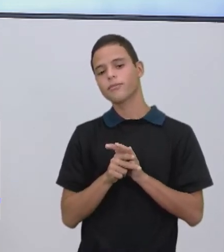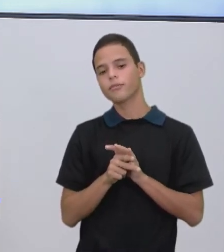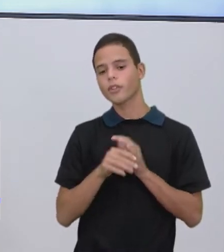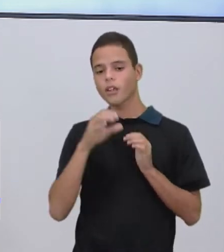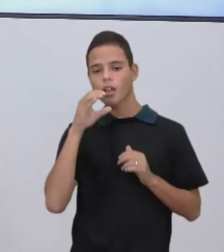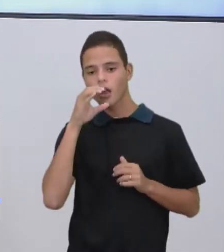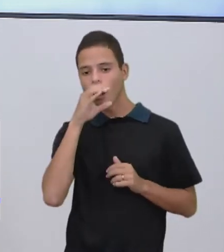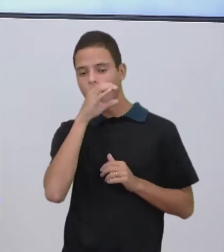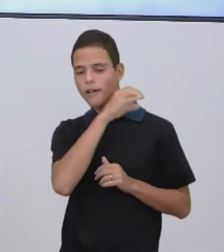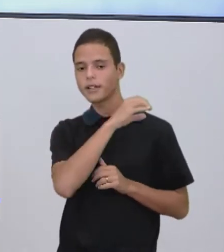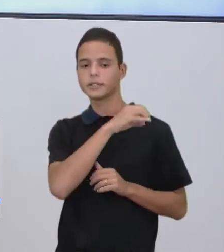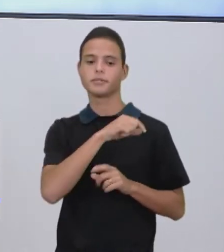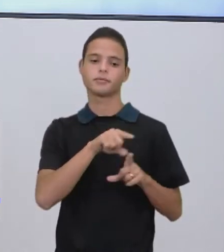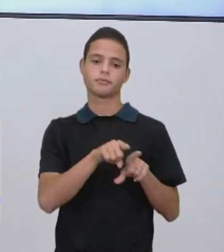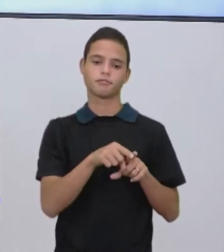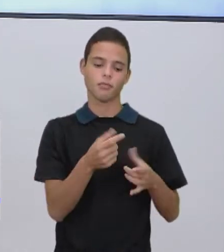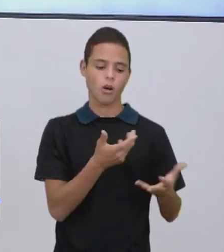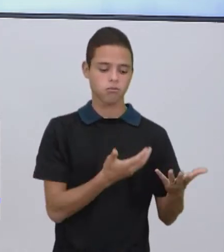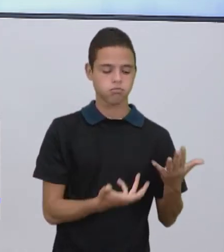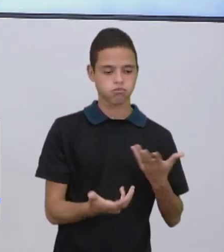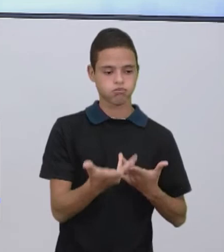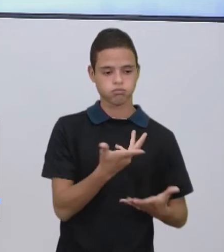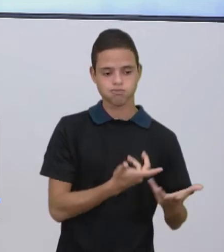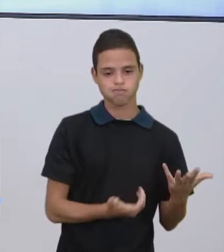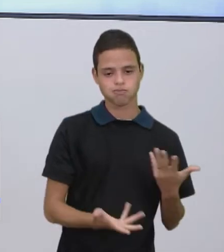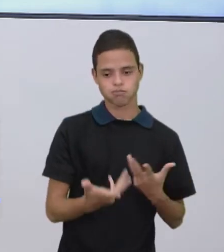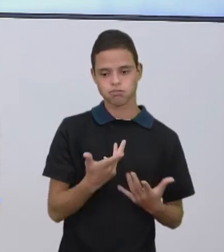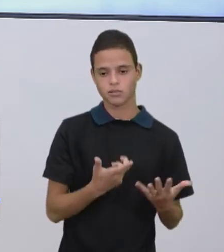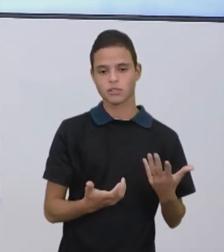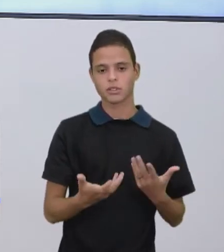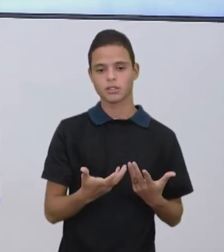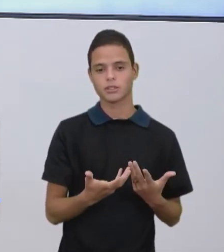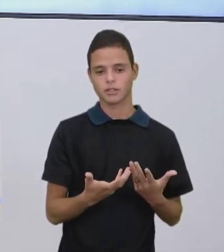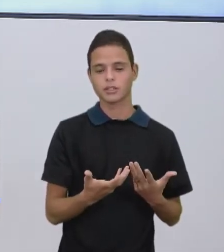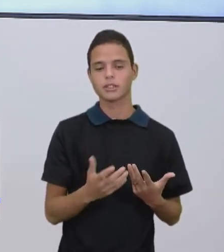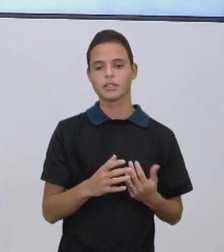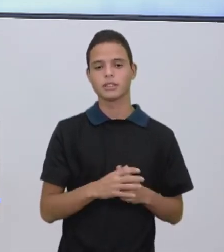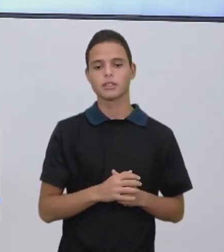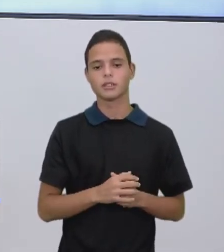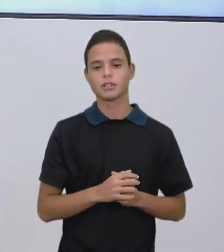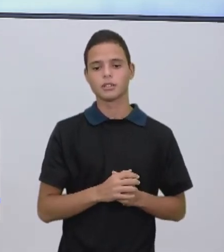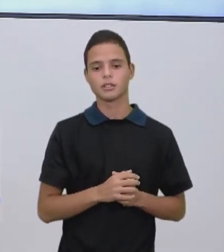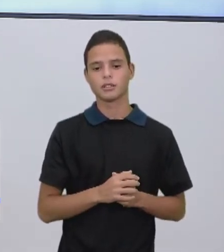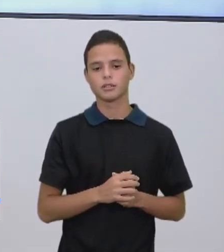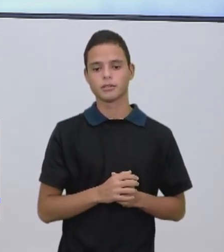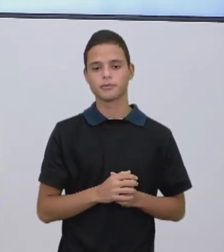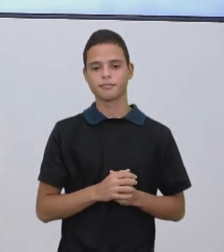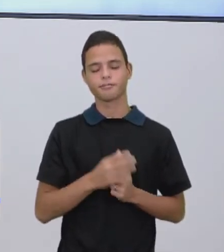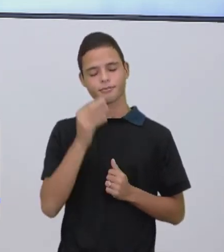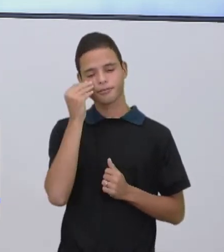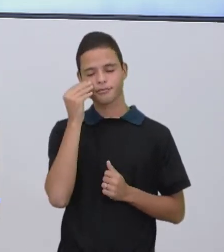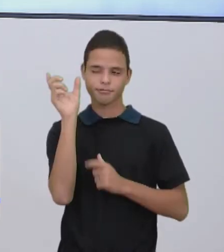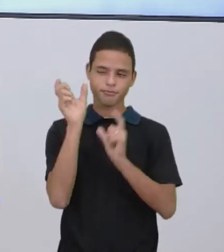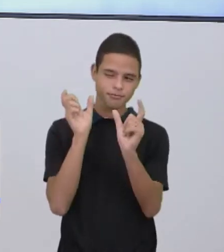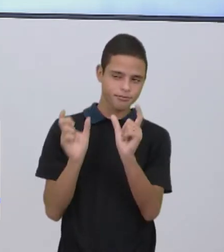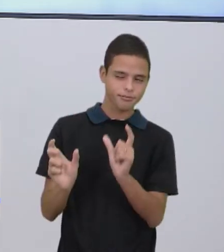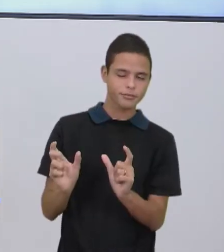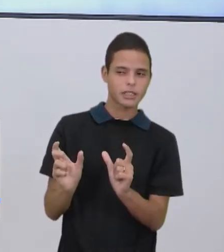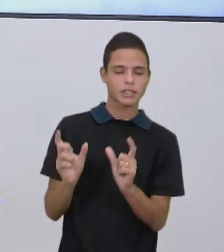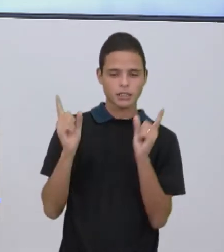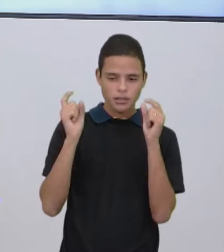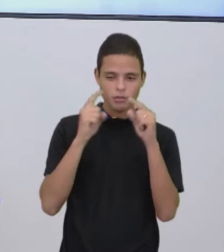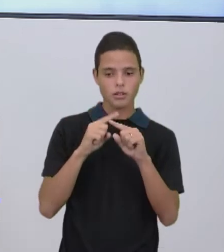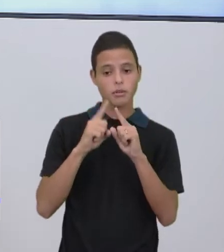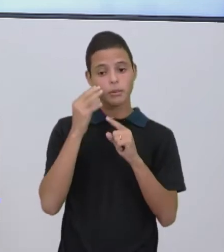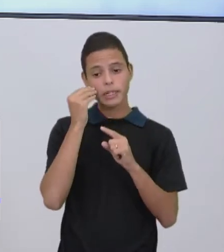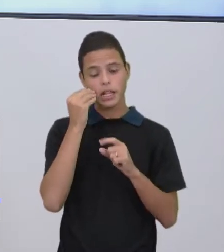e também para fazer cozinha. Hoje eu estou difícil aqui, a dicção está péssima, né? Mas para